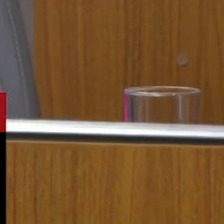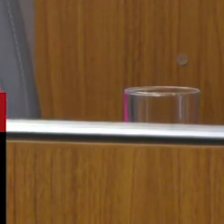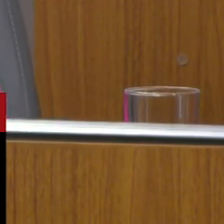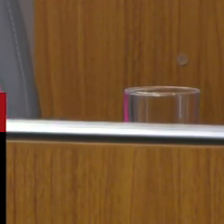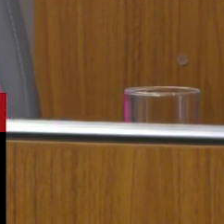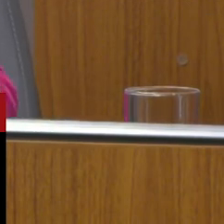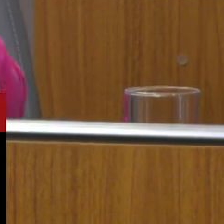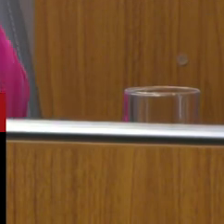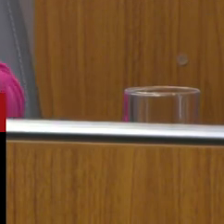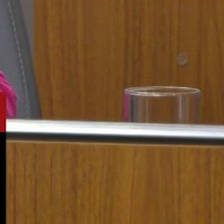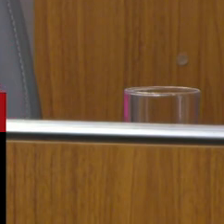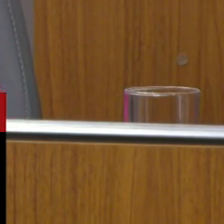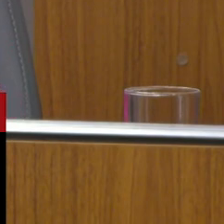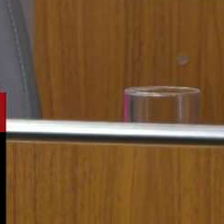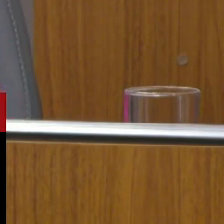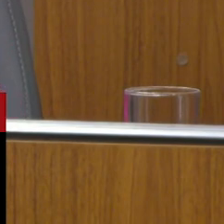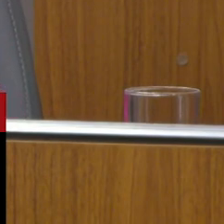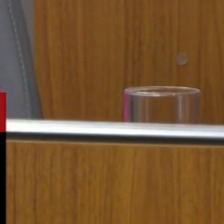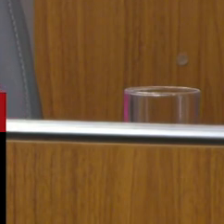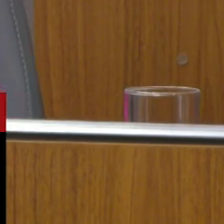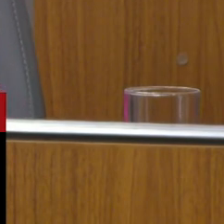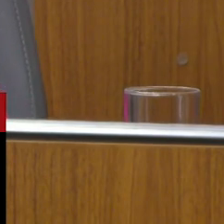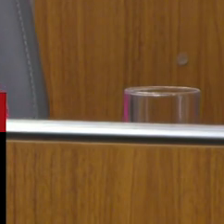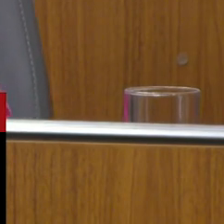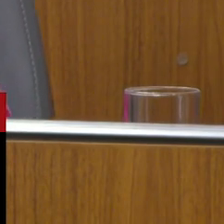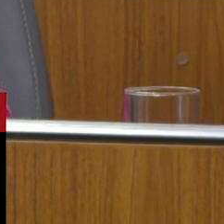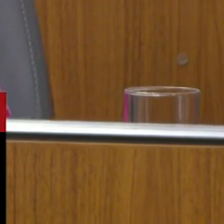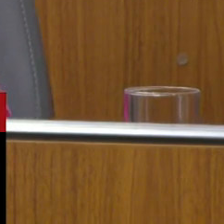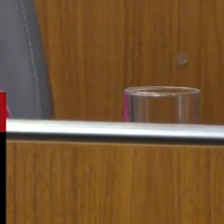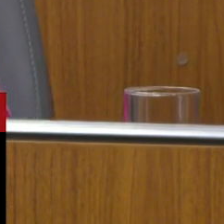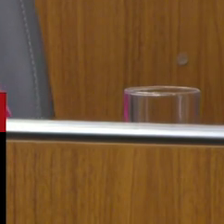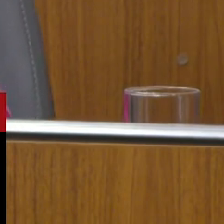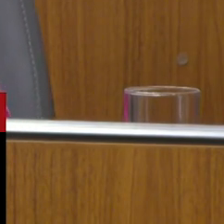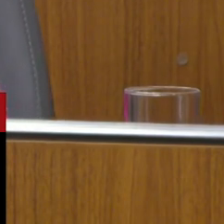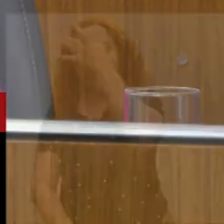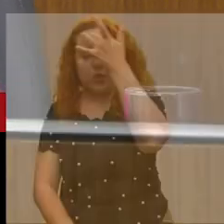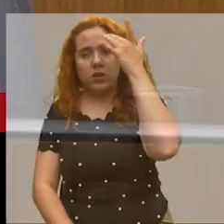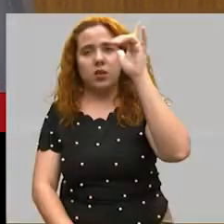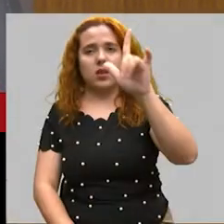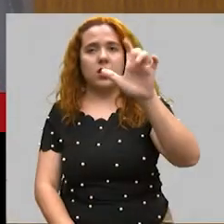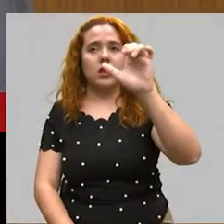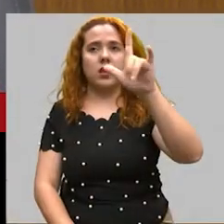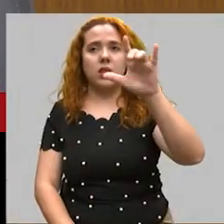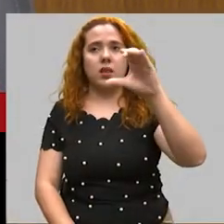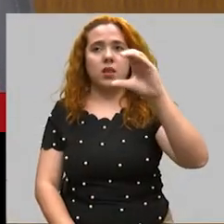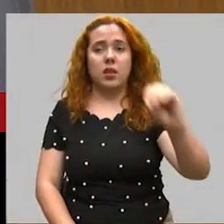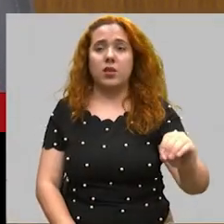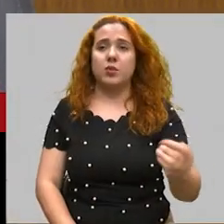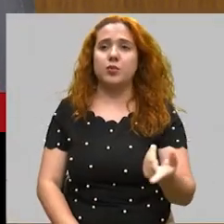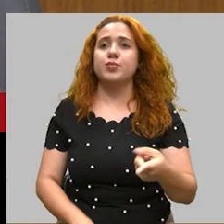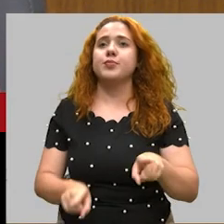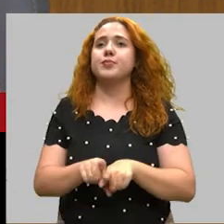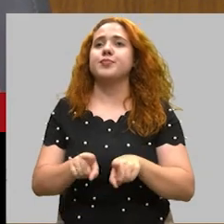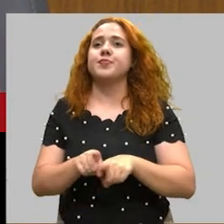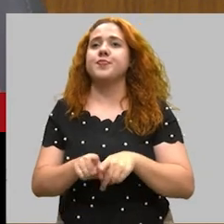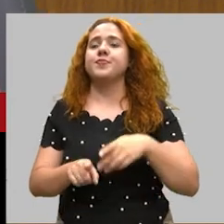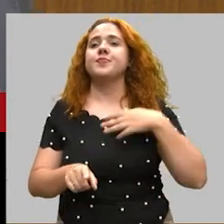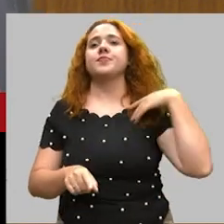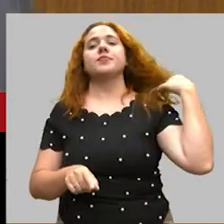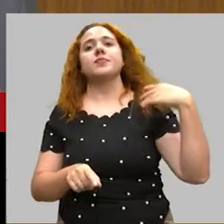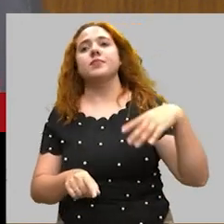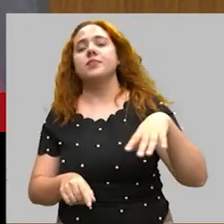aqui Leleco somando a luta né da nossa deputada Beatriz Cerqueira pela educação e agora pela educação do